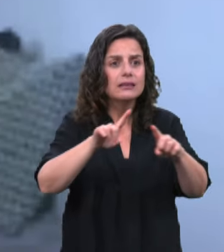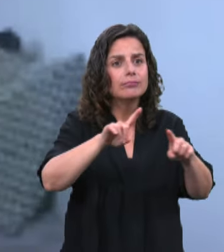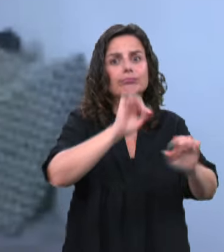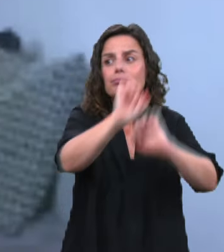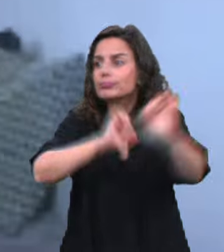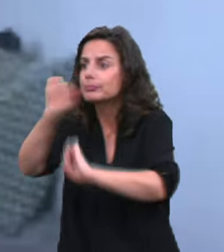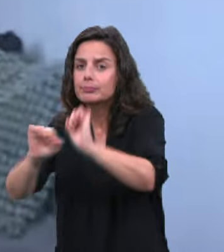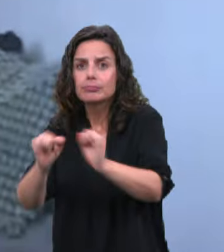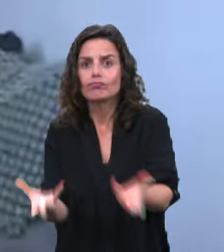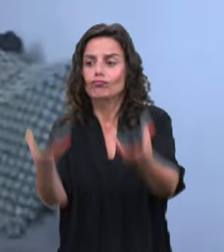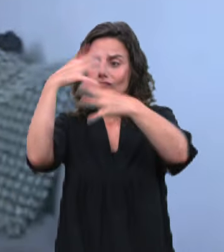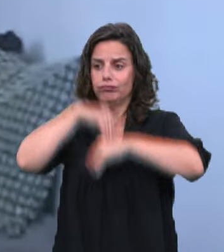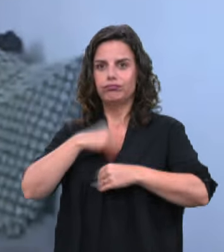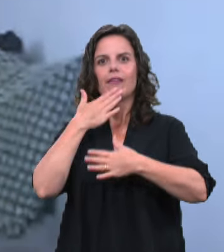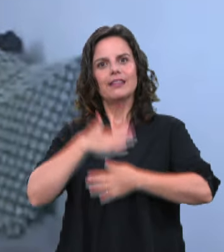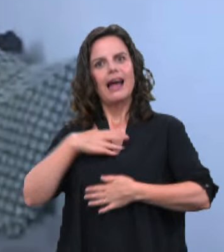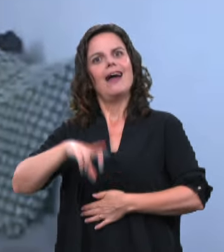enriquecem-nos. Então,